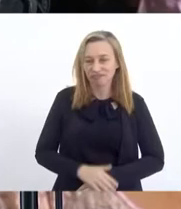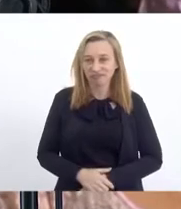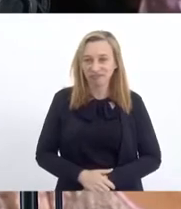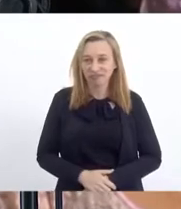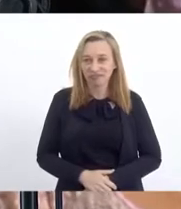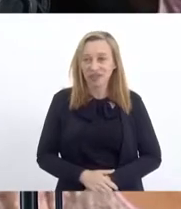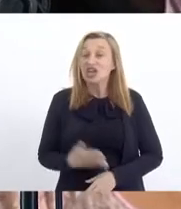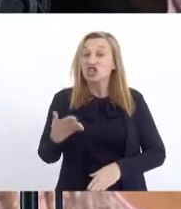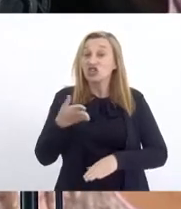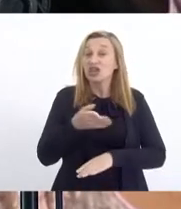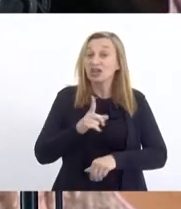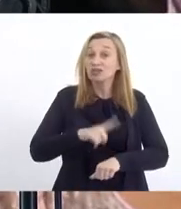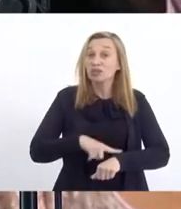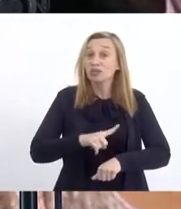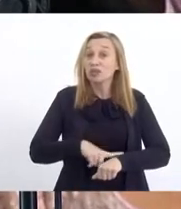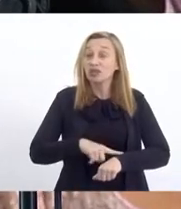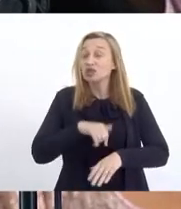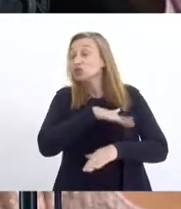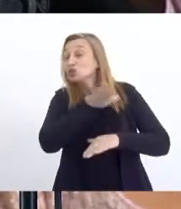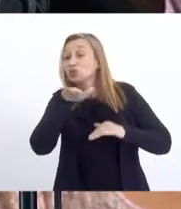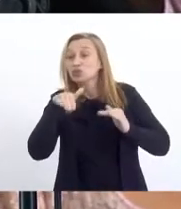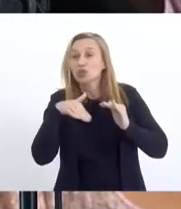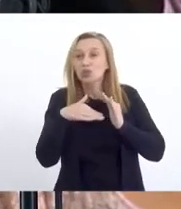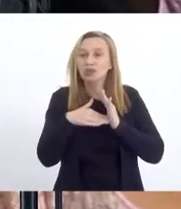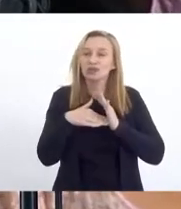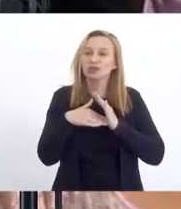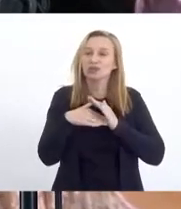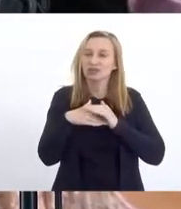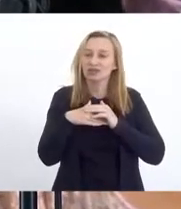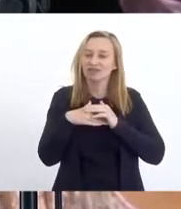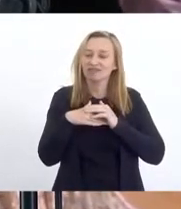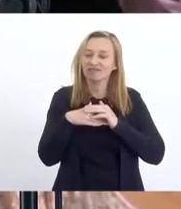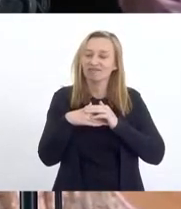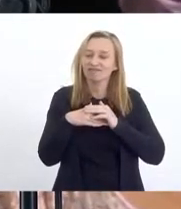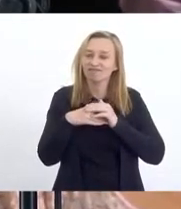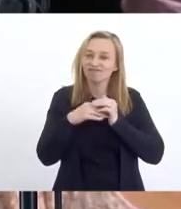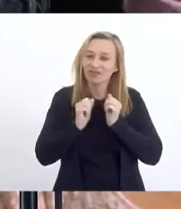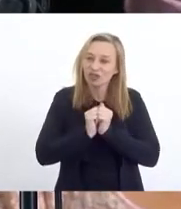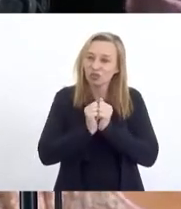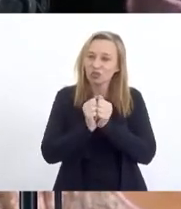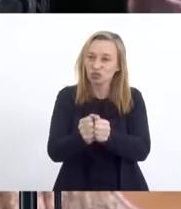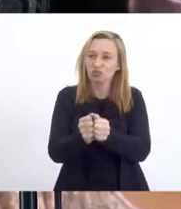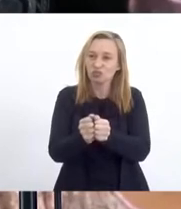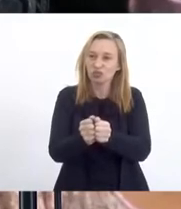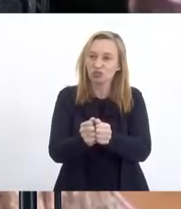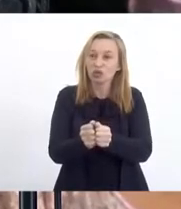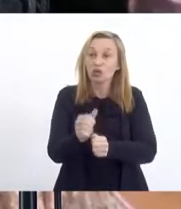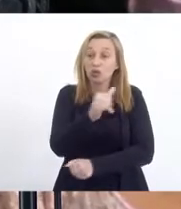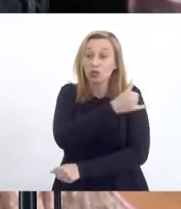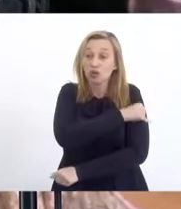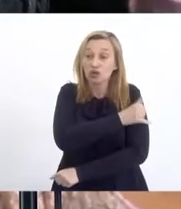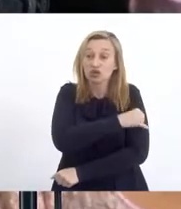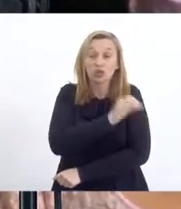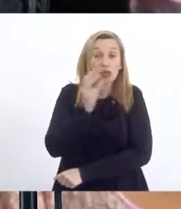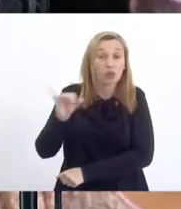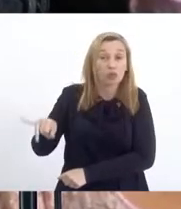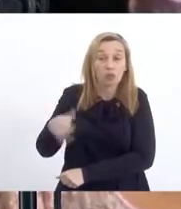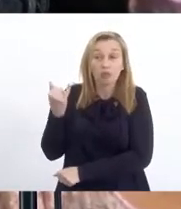É chegada a hora de todos andarmos ombro a ombro. O Rio tem uma